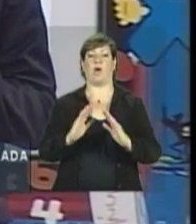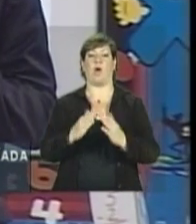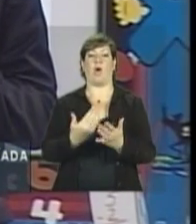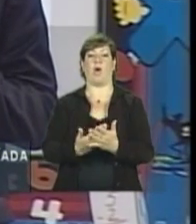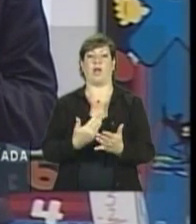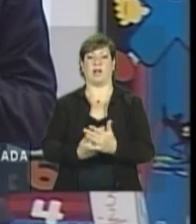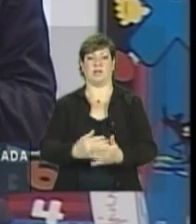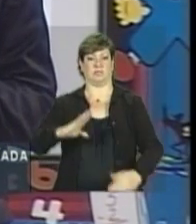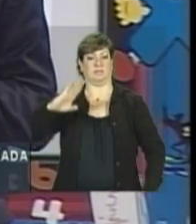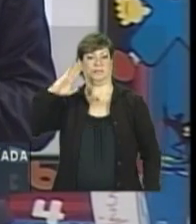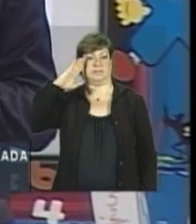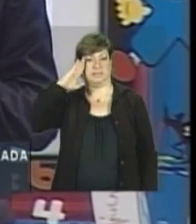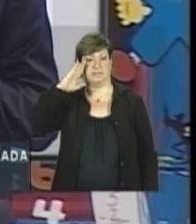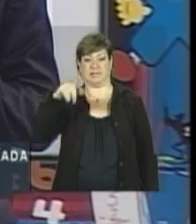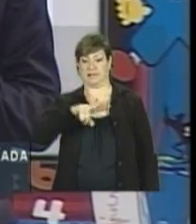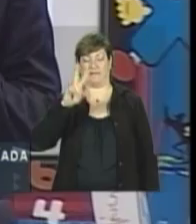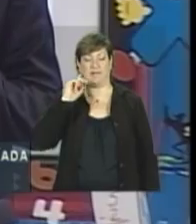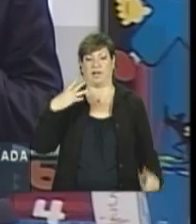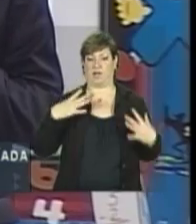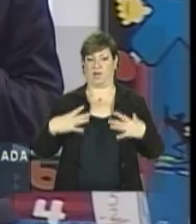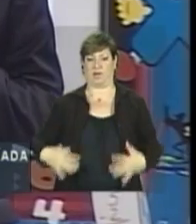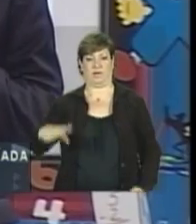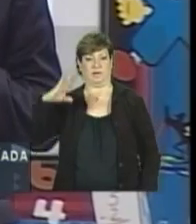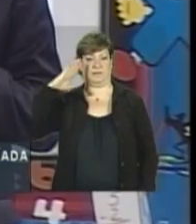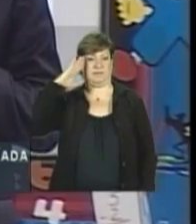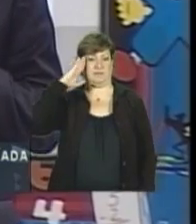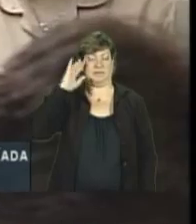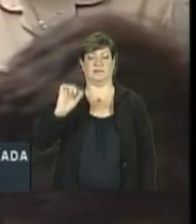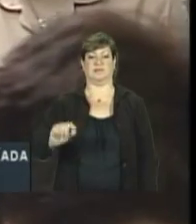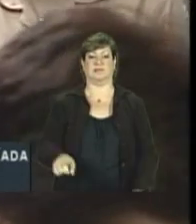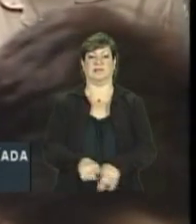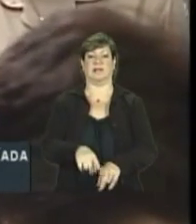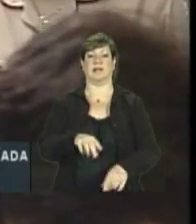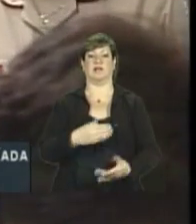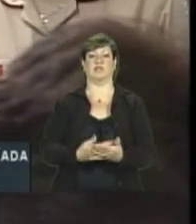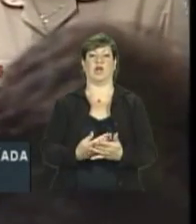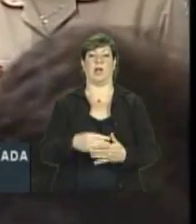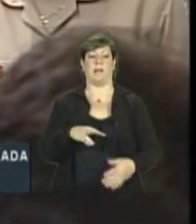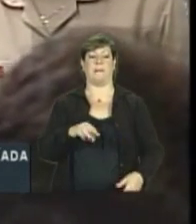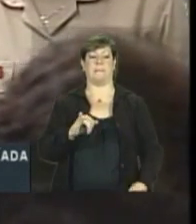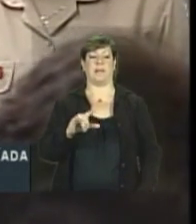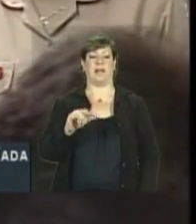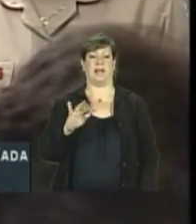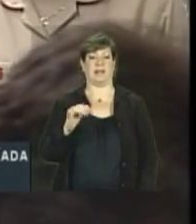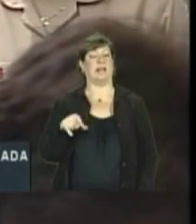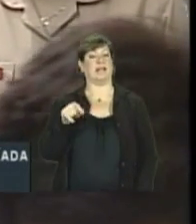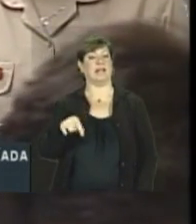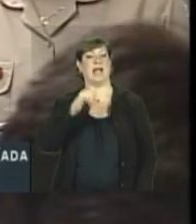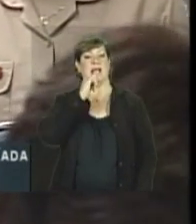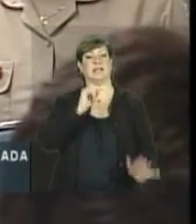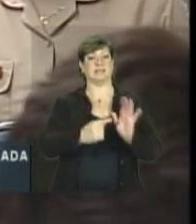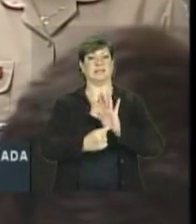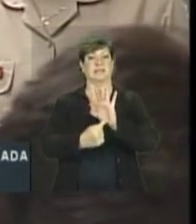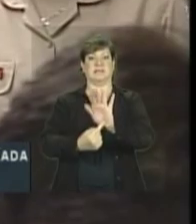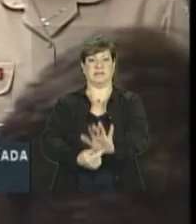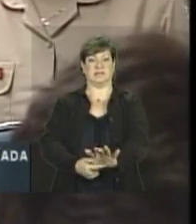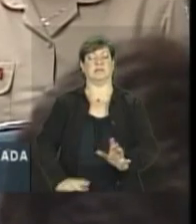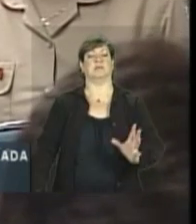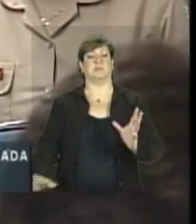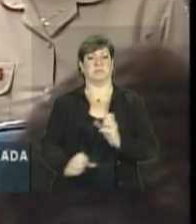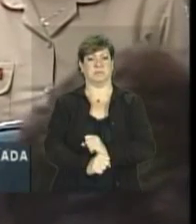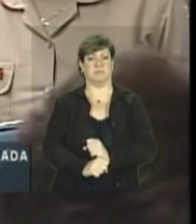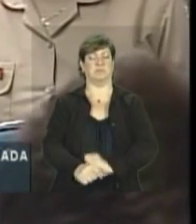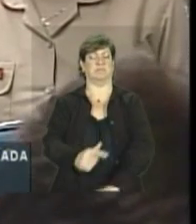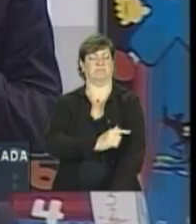militares. Vocês estão vendo que tem vários alunos fardados aqui. Pela proporção de alunos na rede, é um exemplo de eficiência,